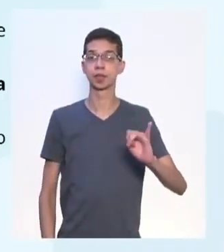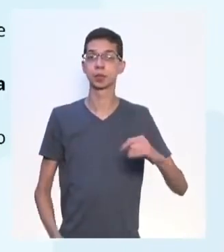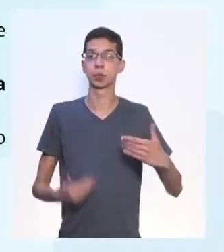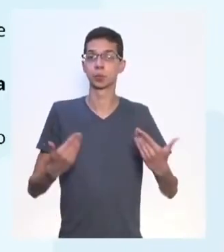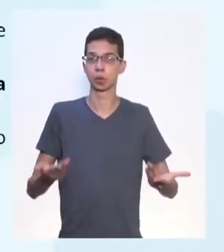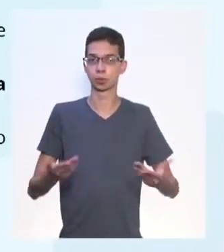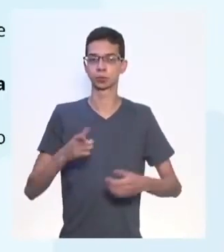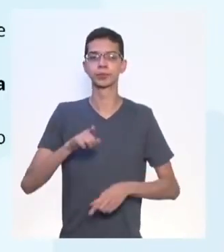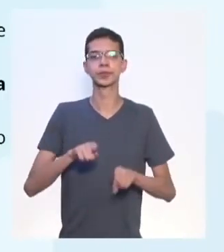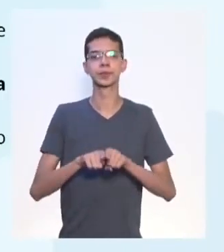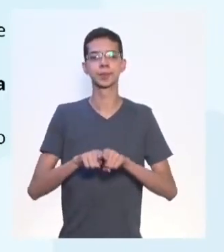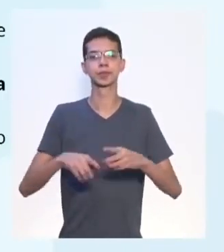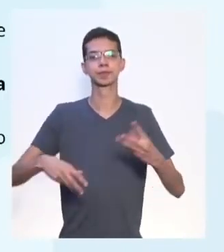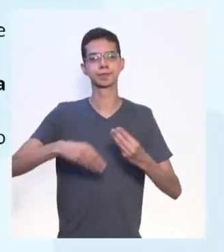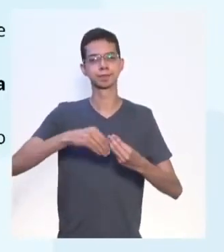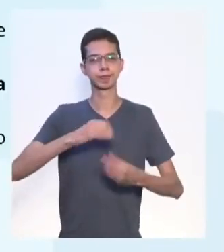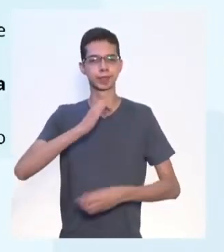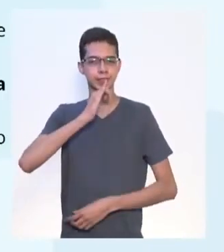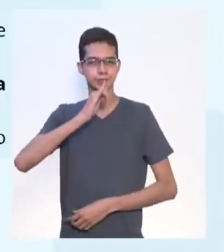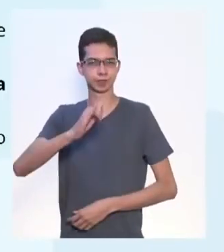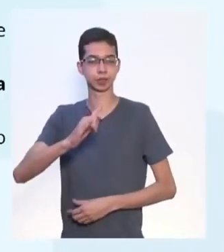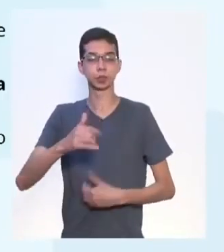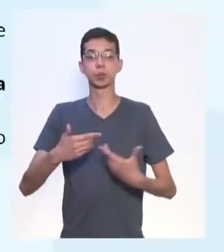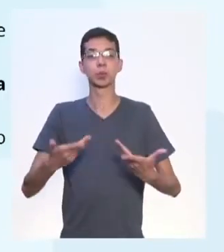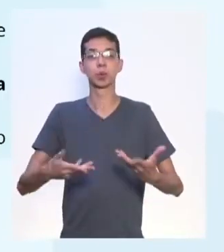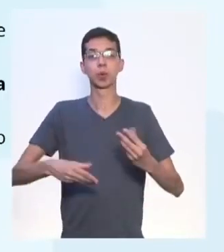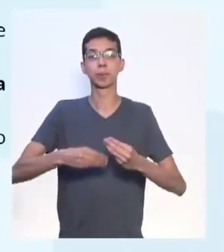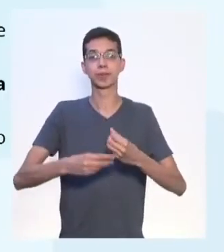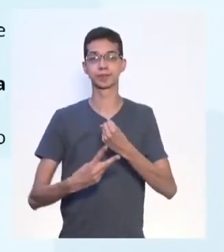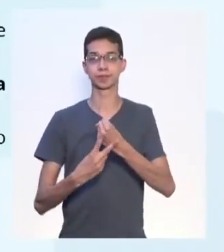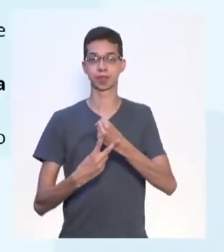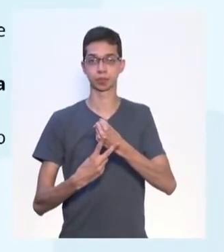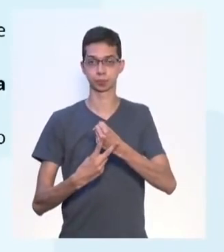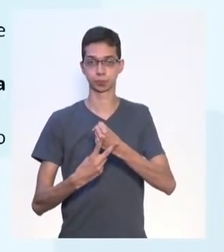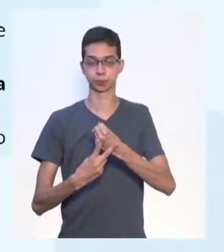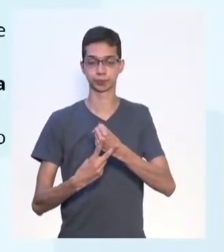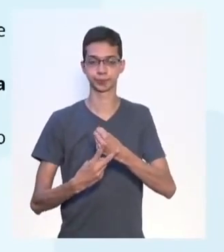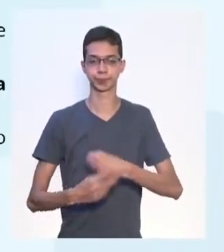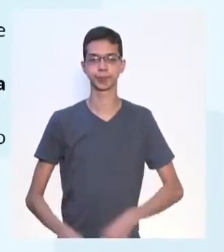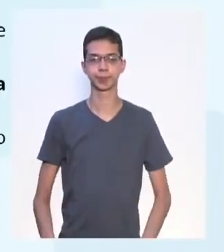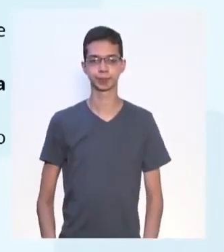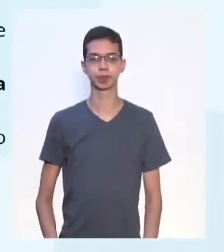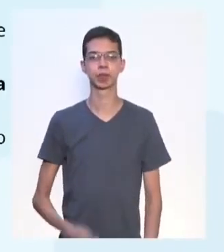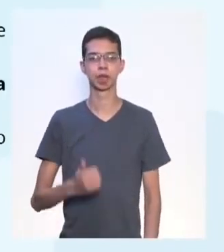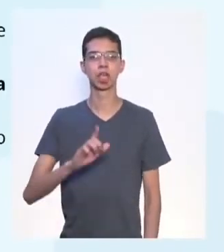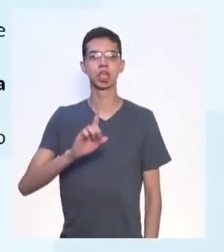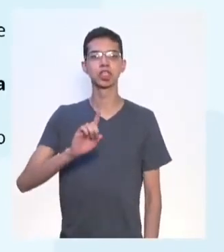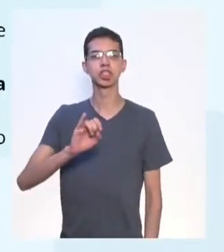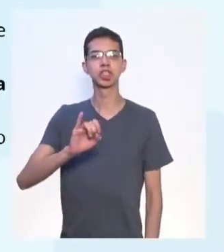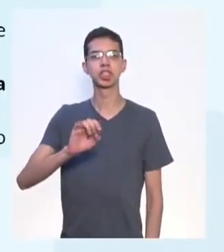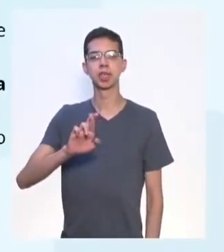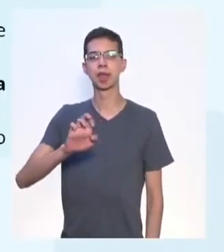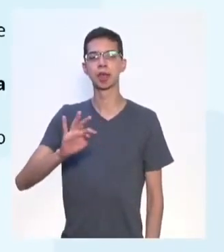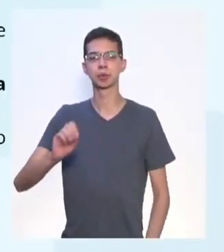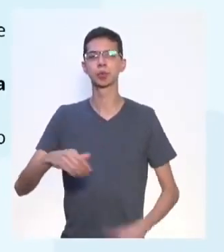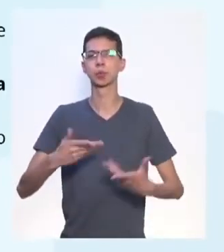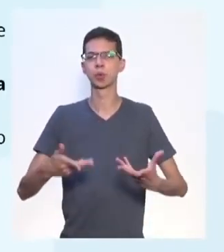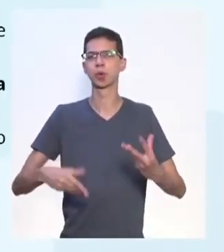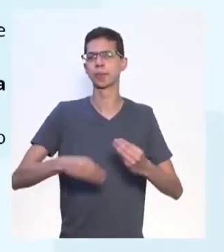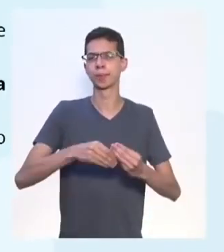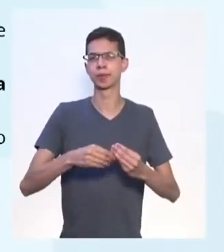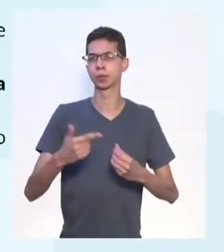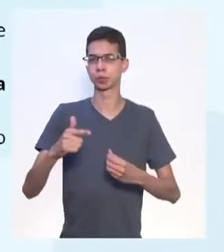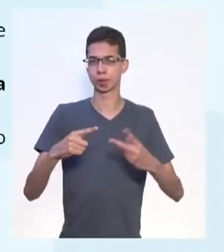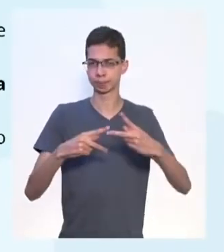os respectivos complementos, ou seja, quais são os complementos desses verbos. Se é direto, qual é o complemento, que não tem preposição, e se é indireto, qual é